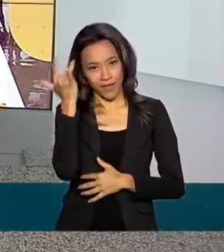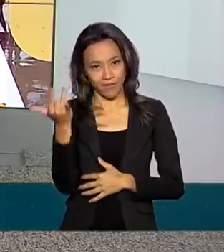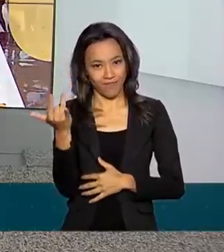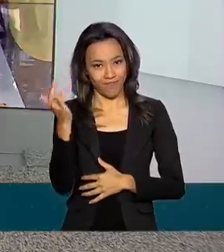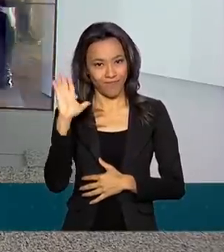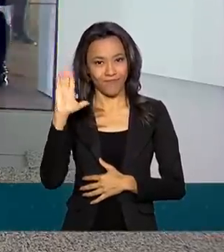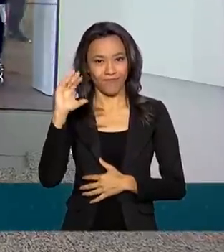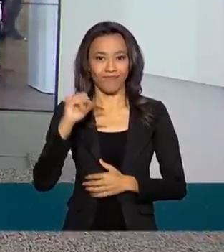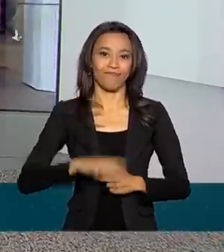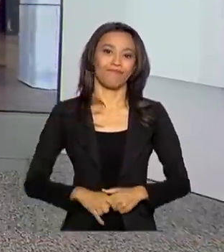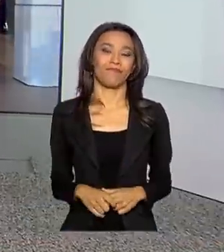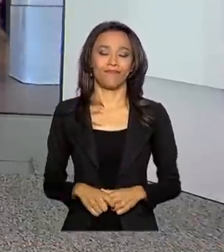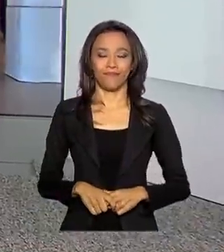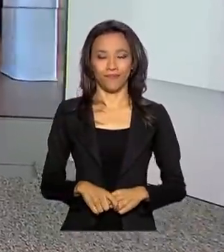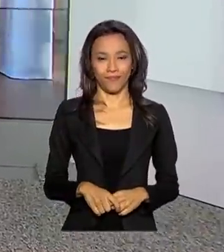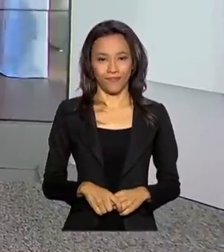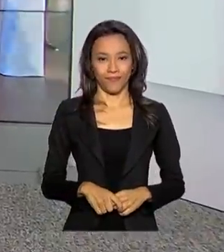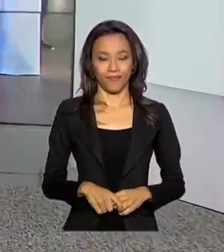sábado